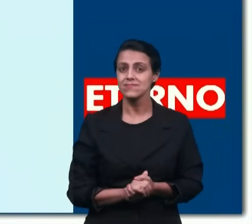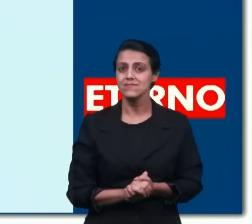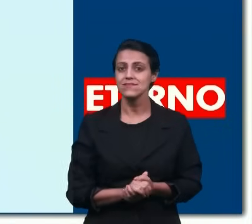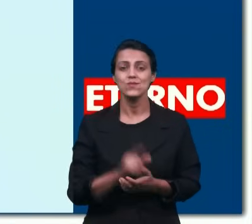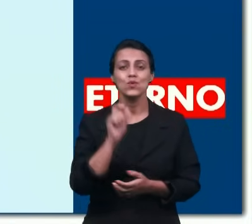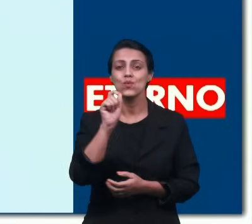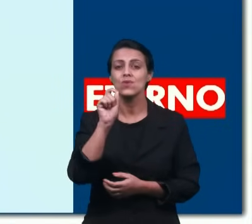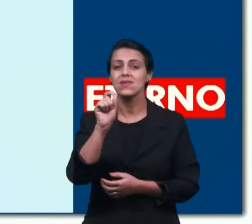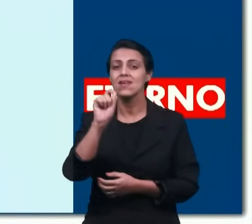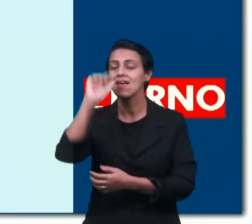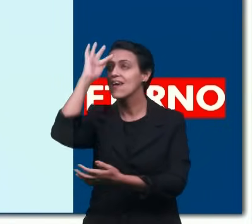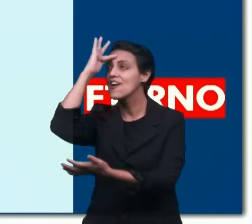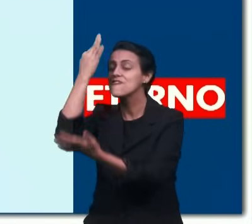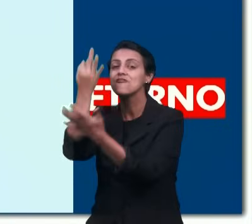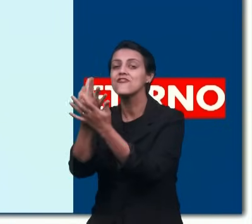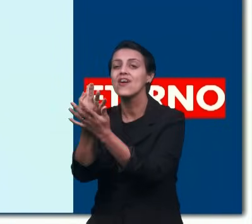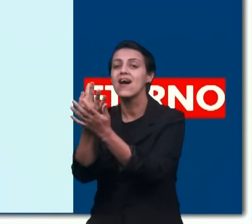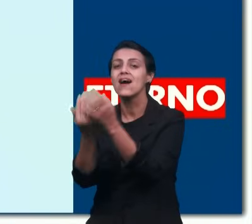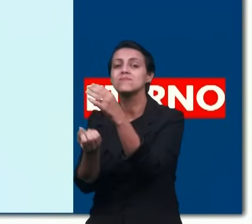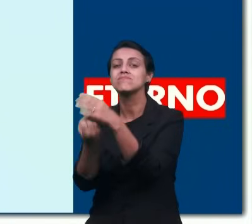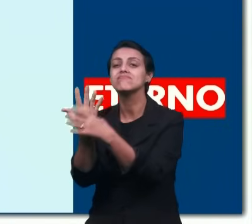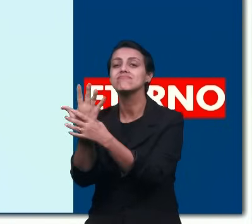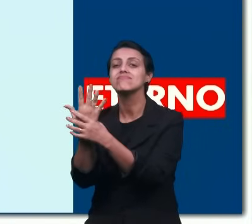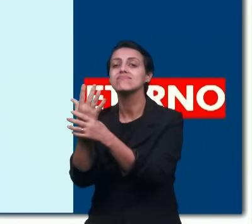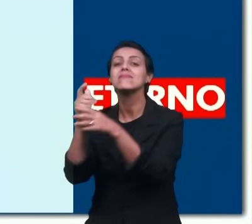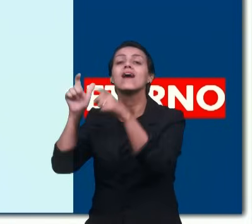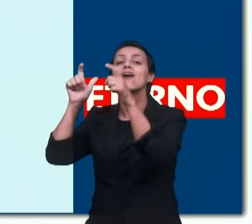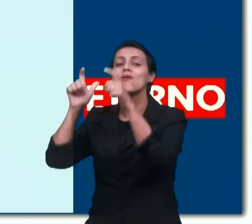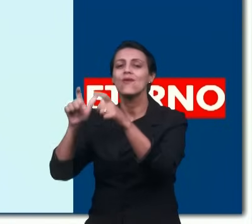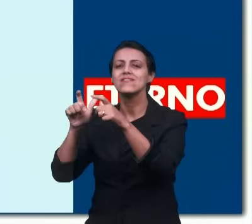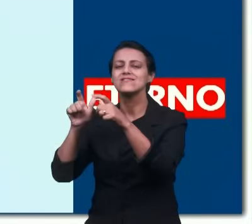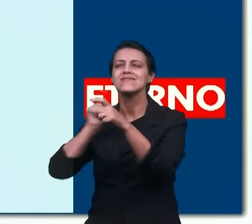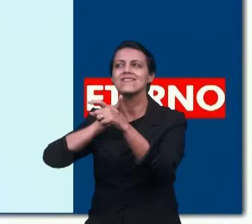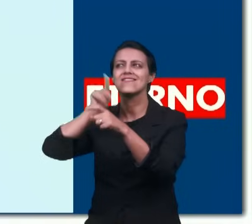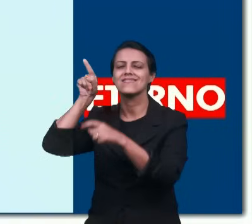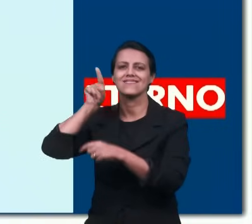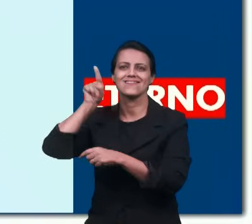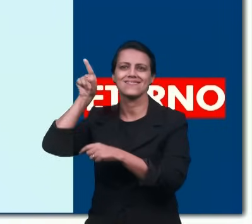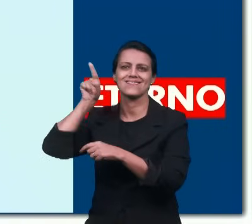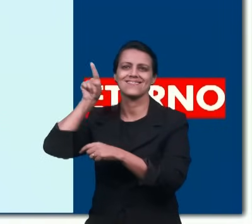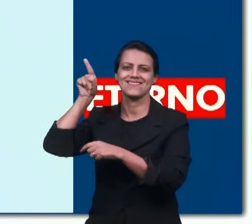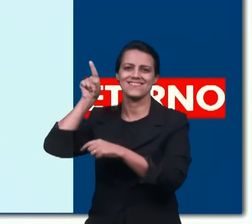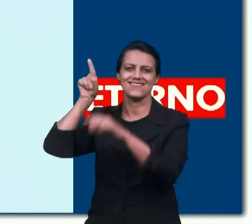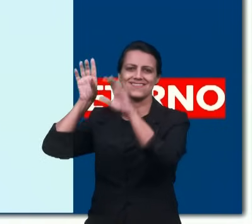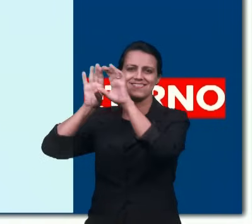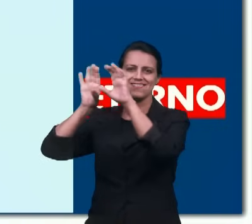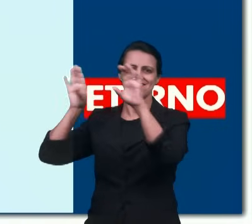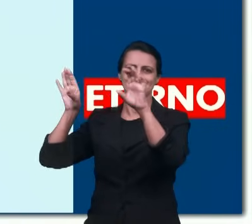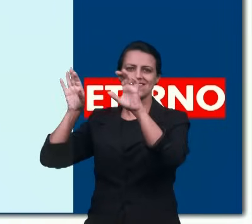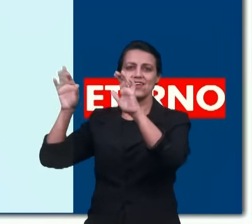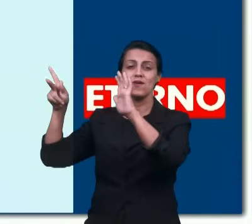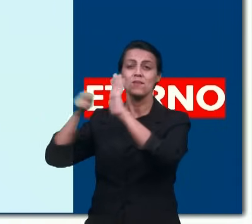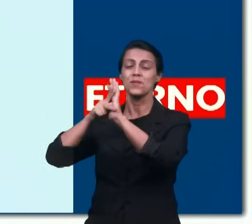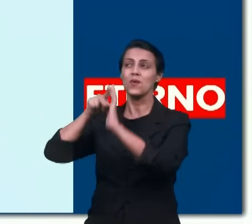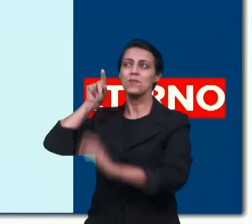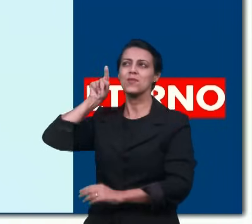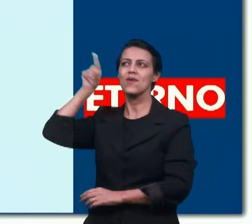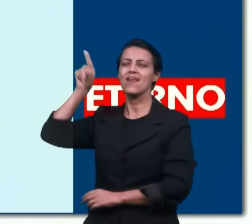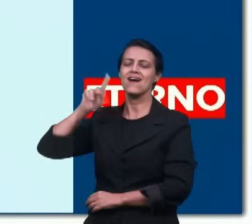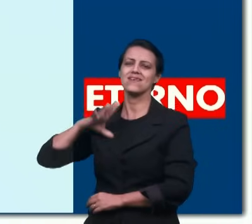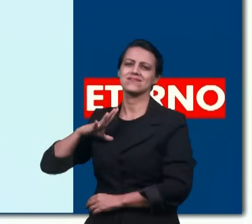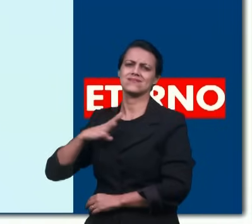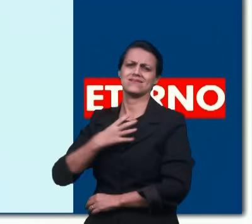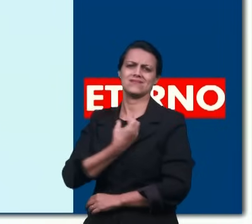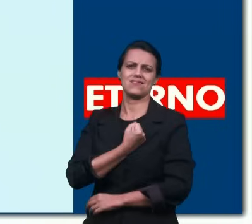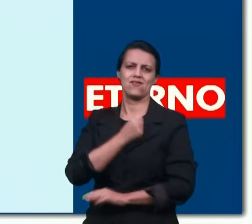fé verdadeira, sabe onde é? Eternidade. Diz assim, é da obra redentora, aquilo que